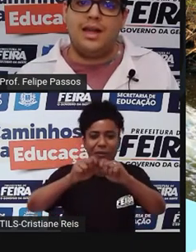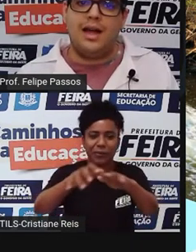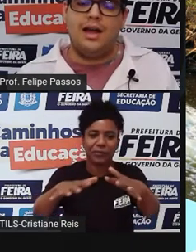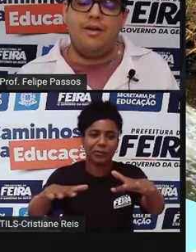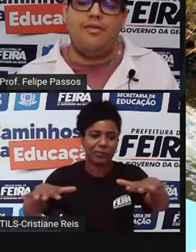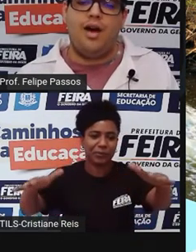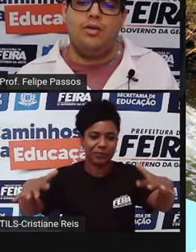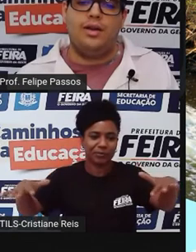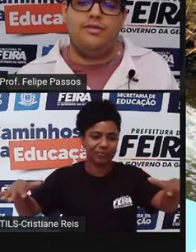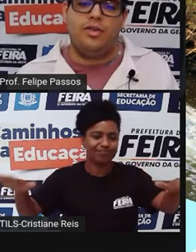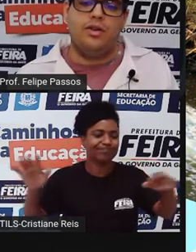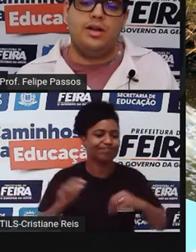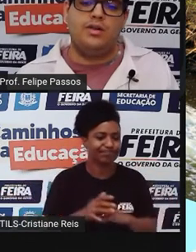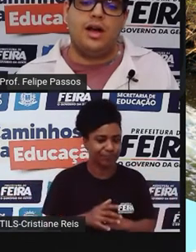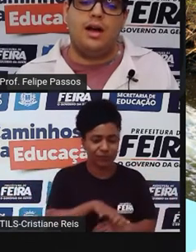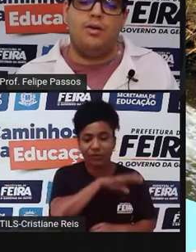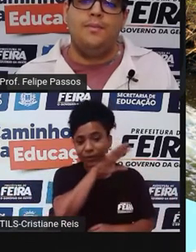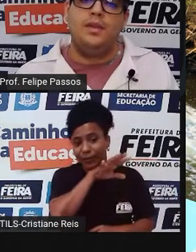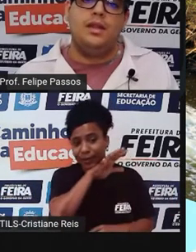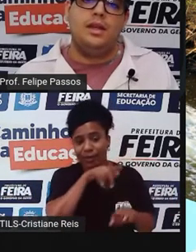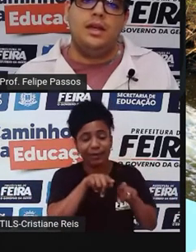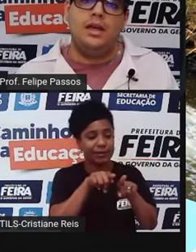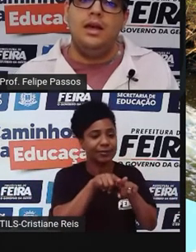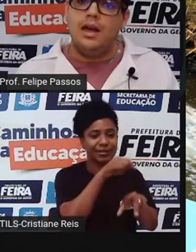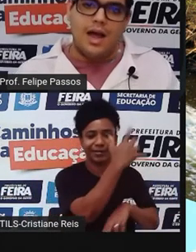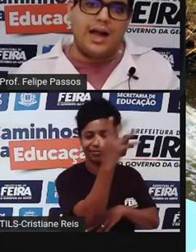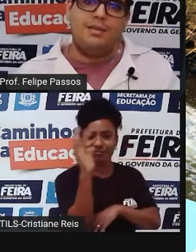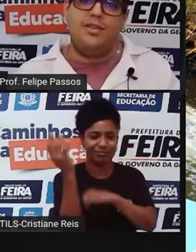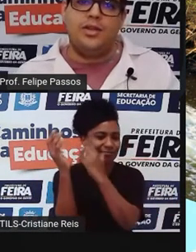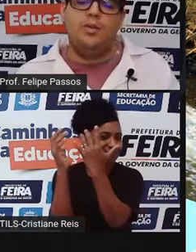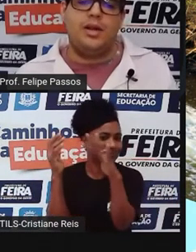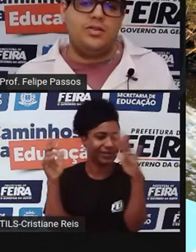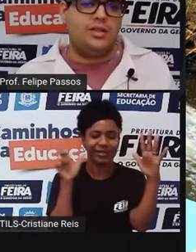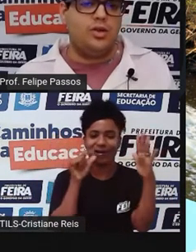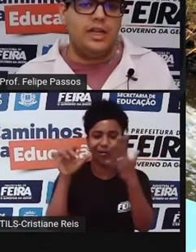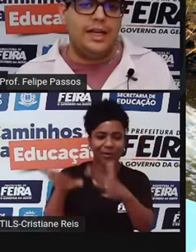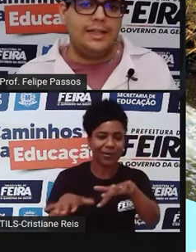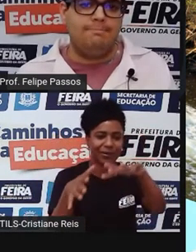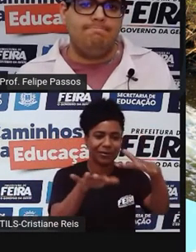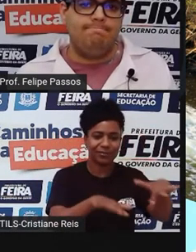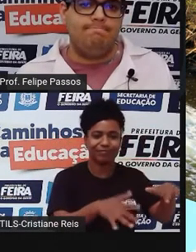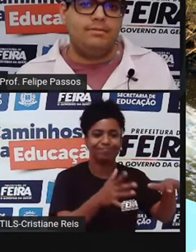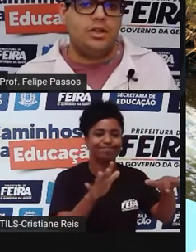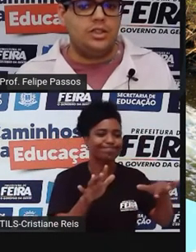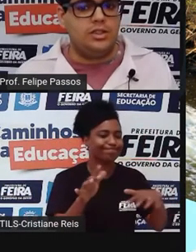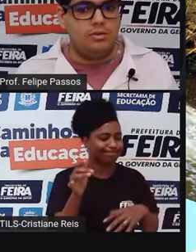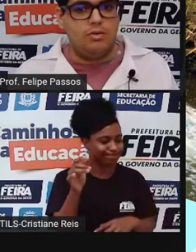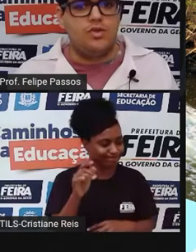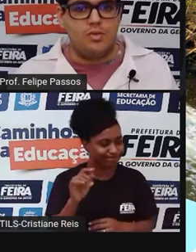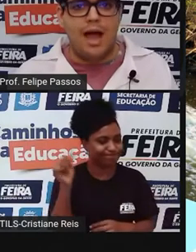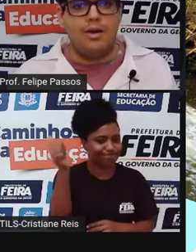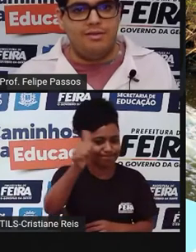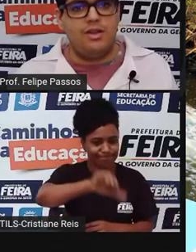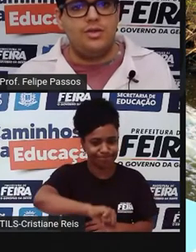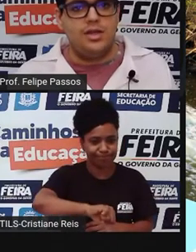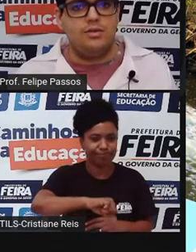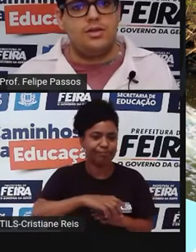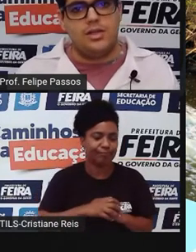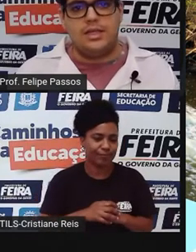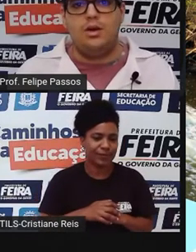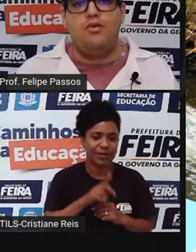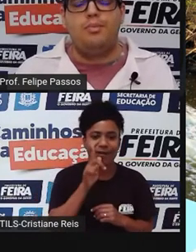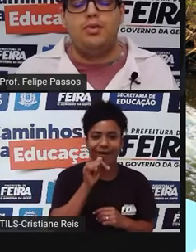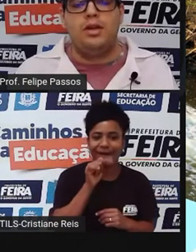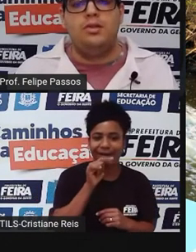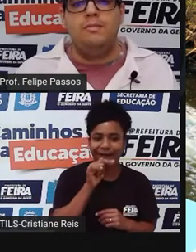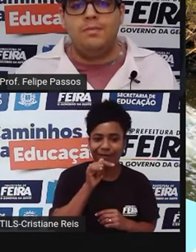vai matar a fauna, a flora local e acaba voltando para a nossa torneira, né? Então, a gente consome água que vem dos rios. Se